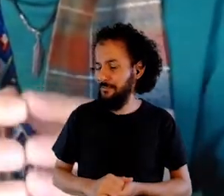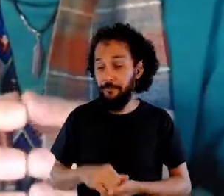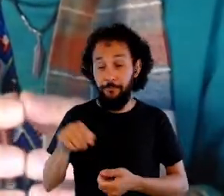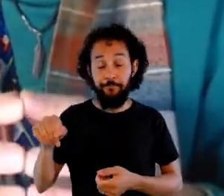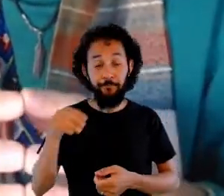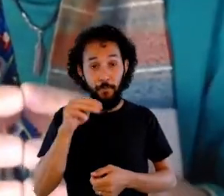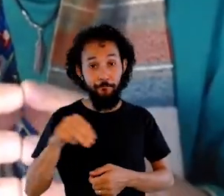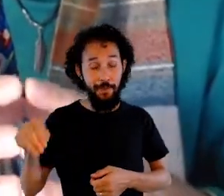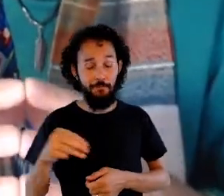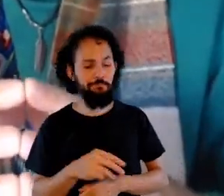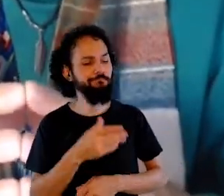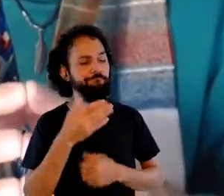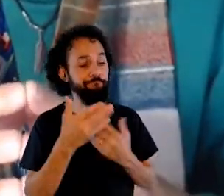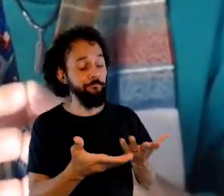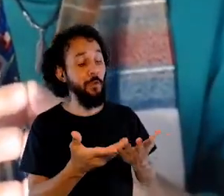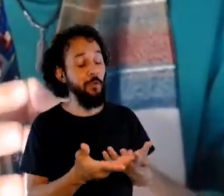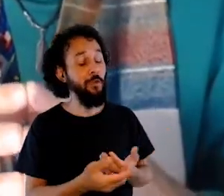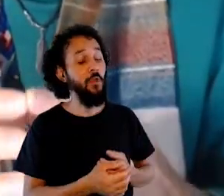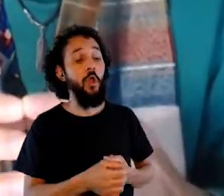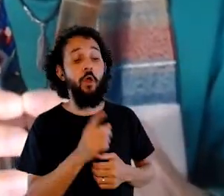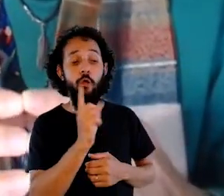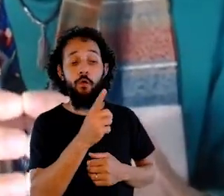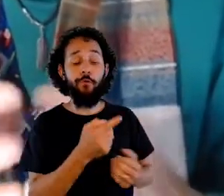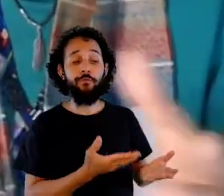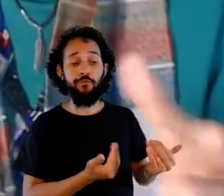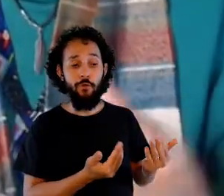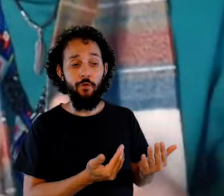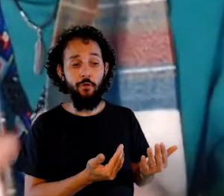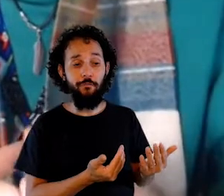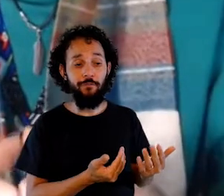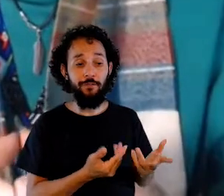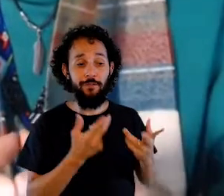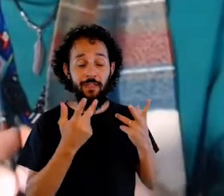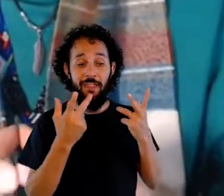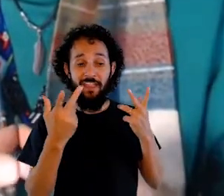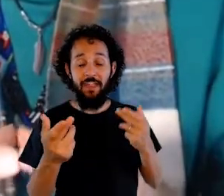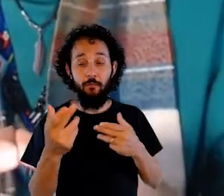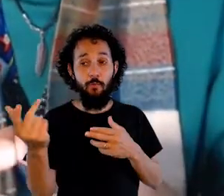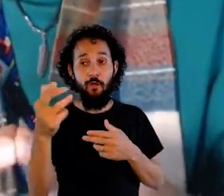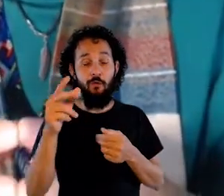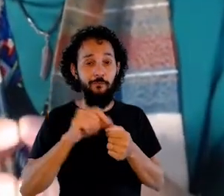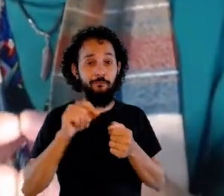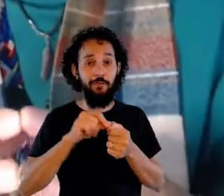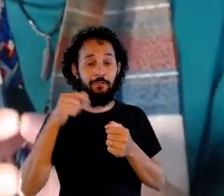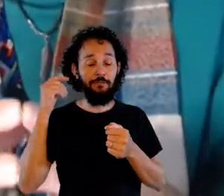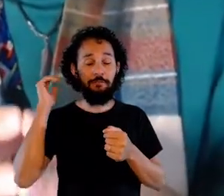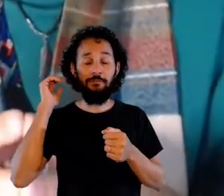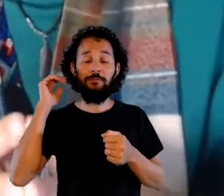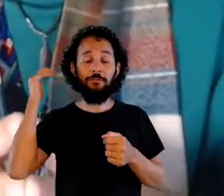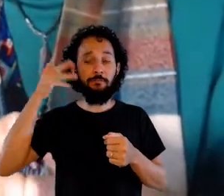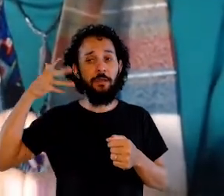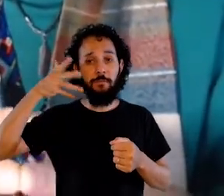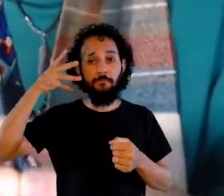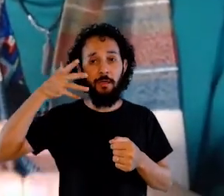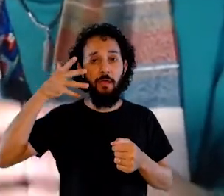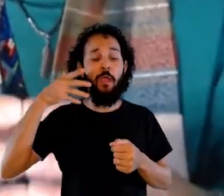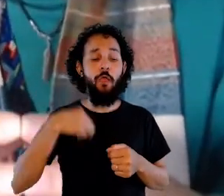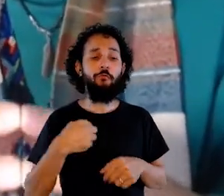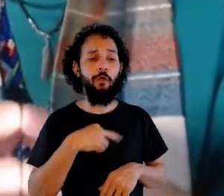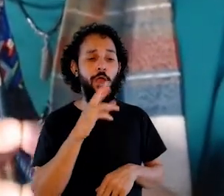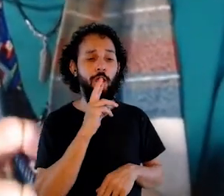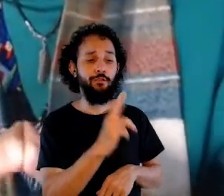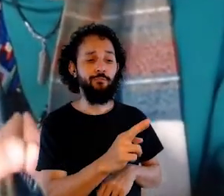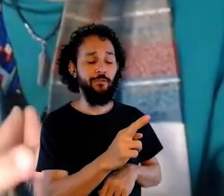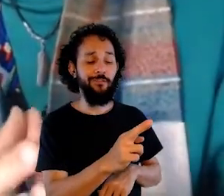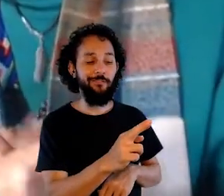caro jovem, da mesma forma que eu faço nas minhas pregações, eu vou responder a sua pergunta, contando